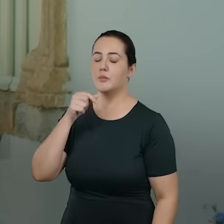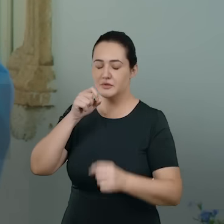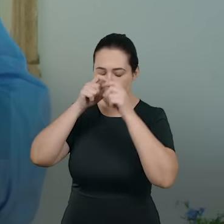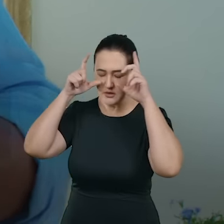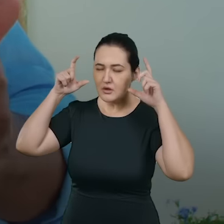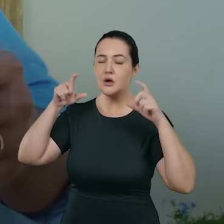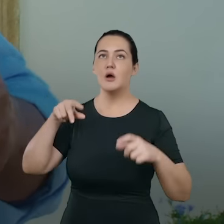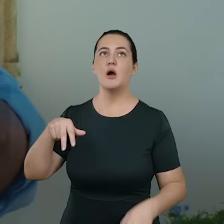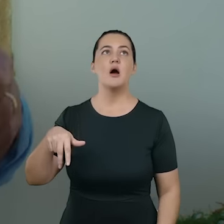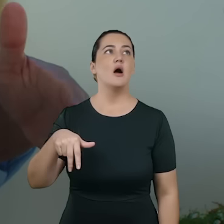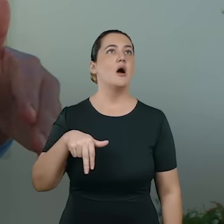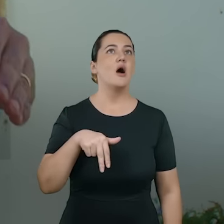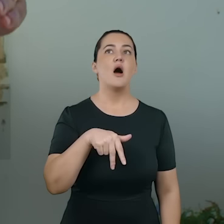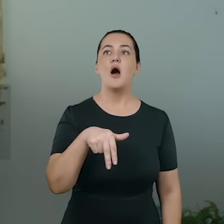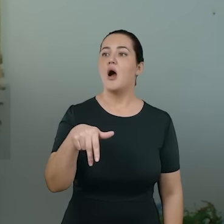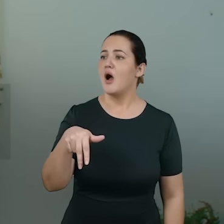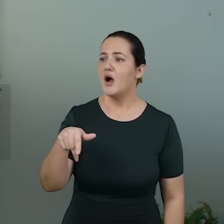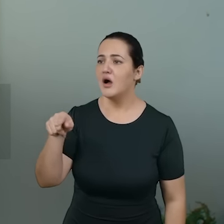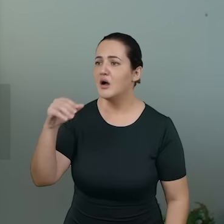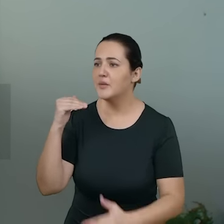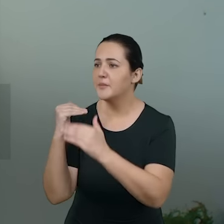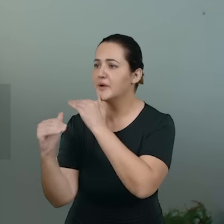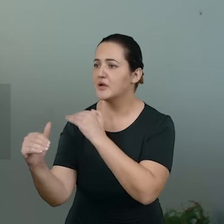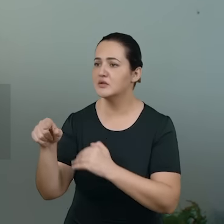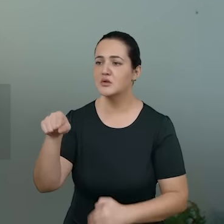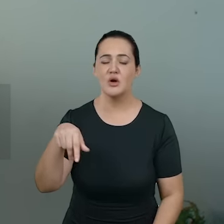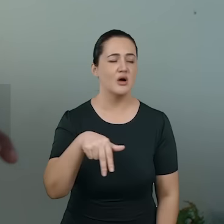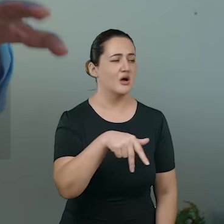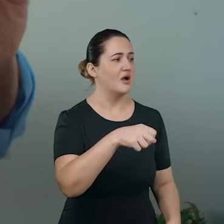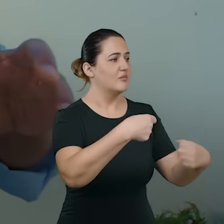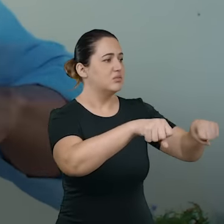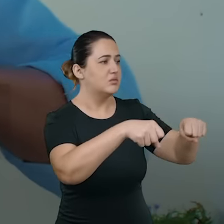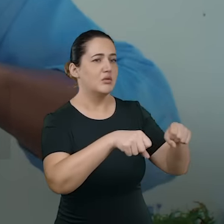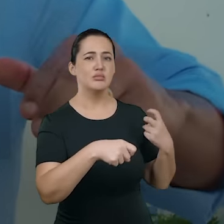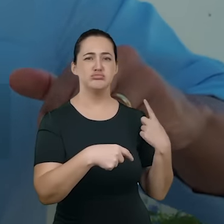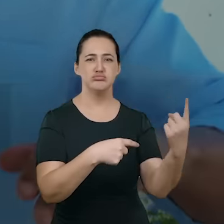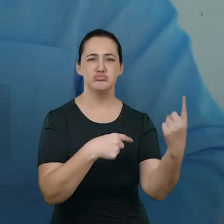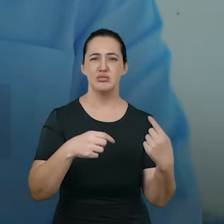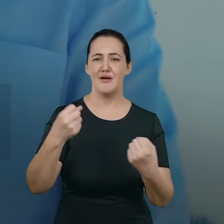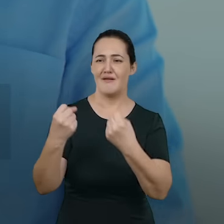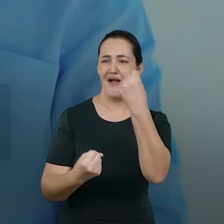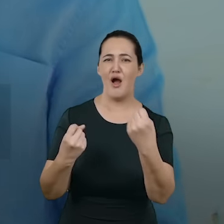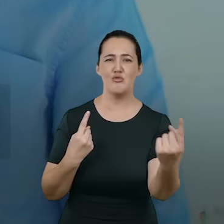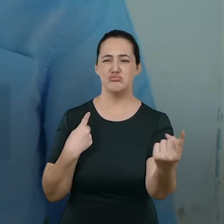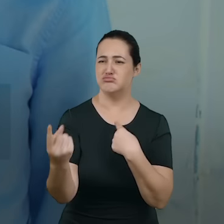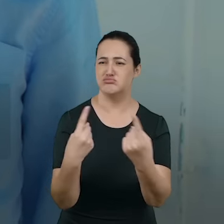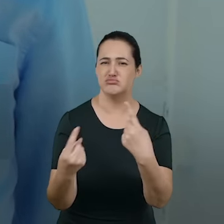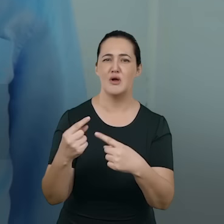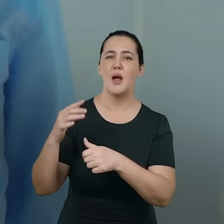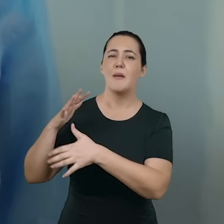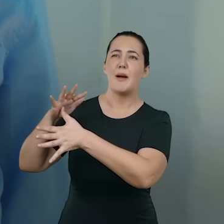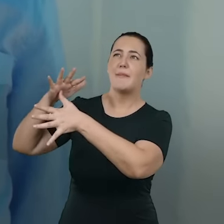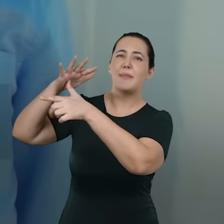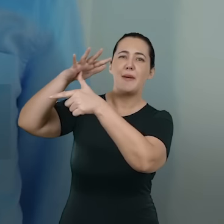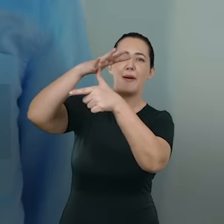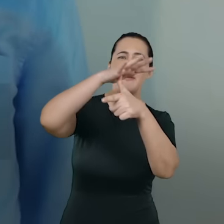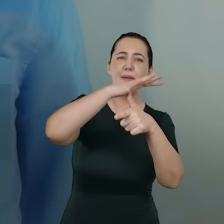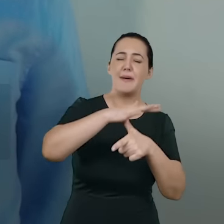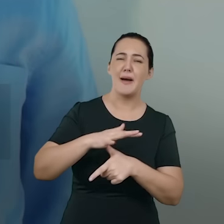pelo centro de São Paulo e vê metrô, motoboy, táxi, Uber, carros, vê helicóptero passando,